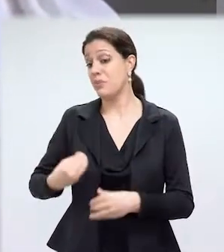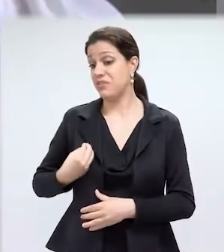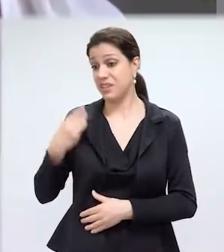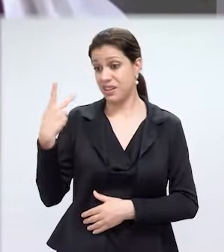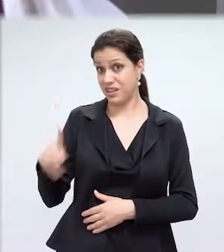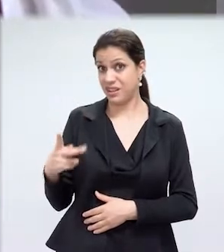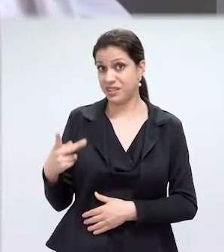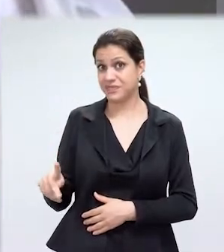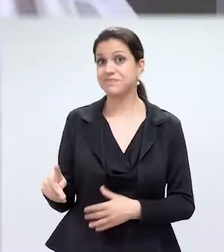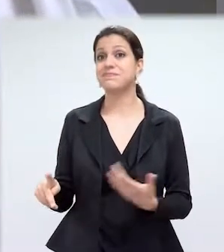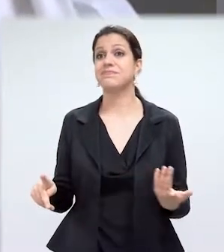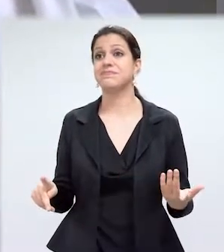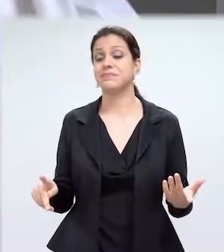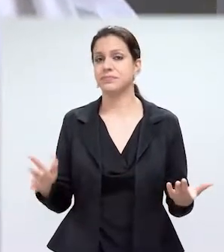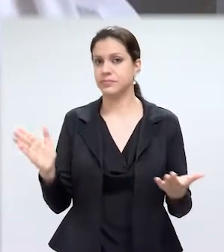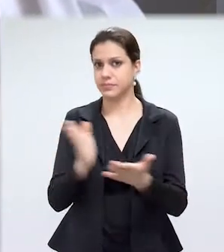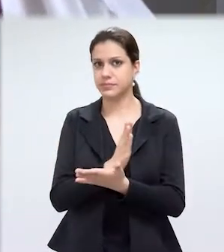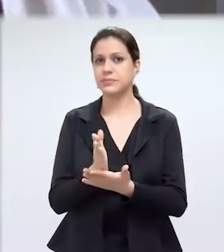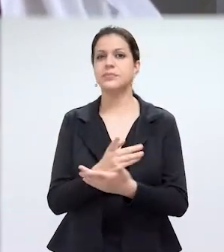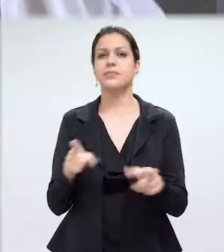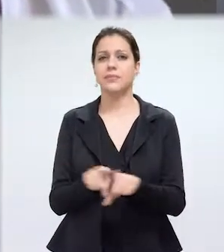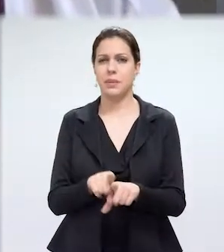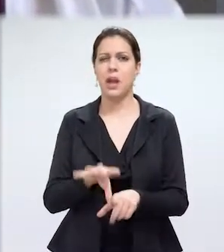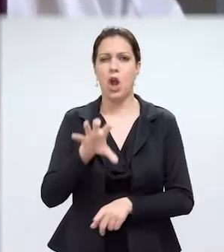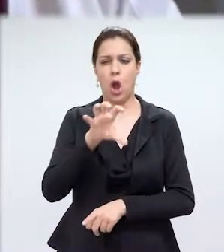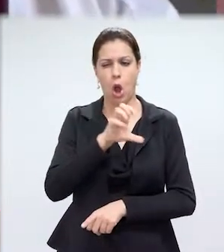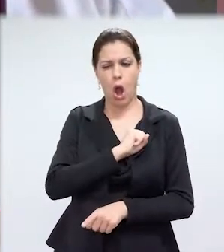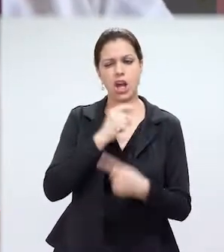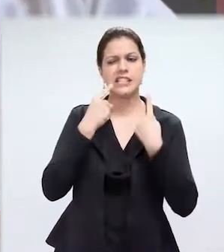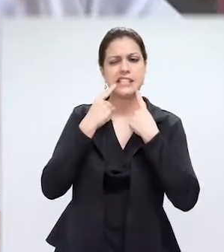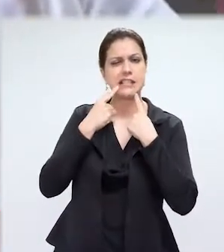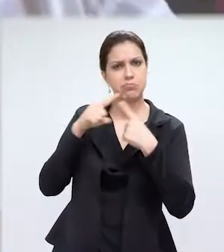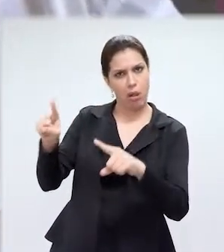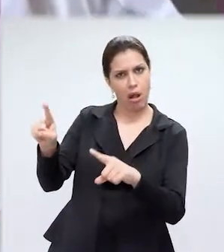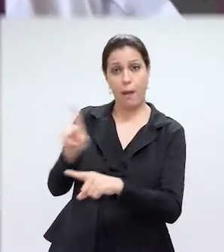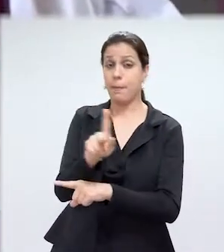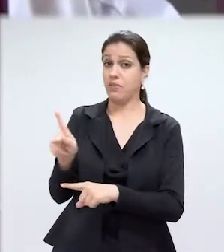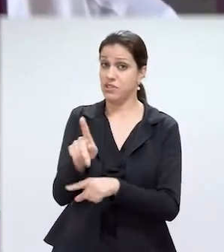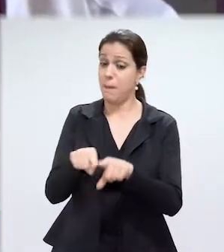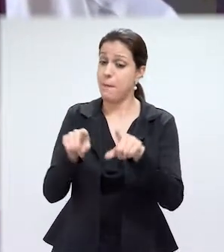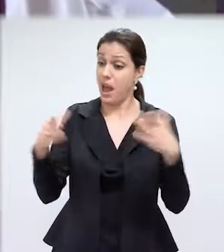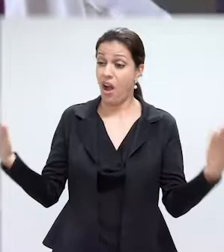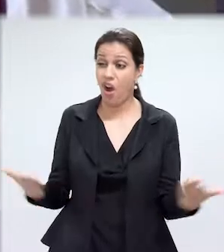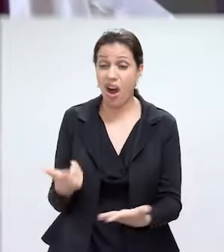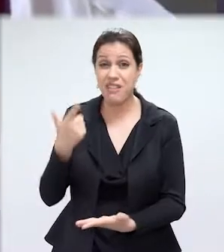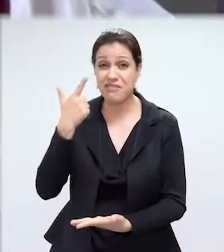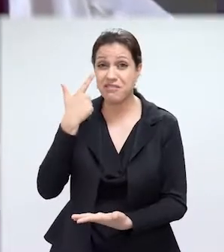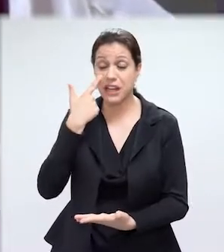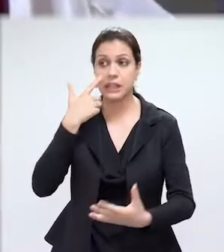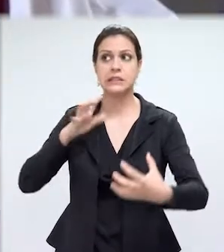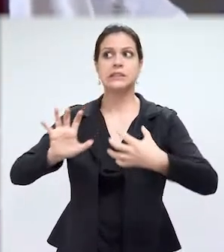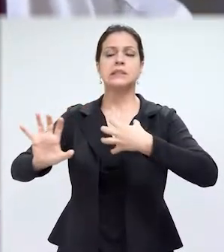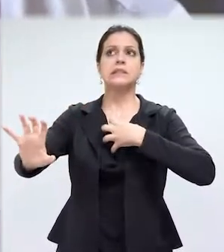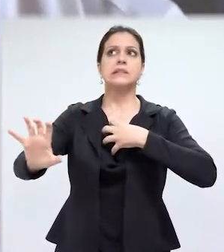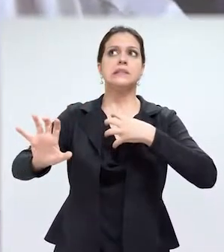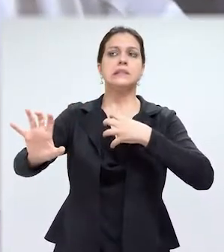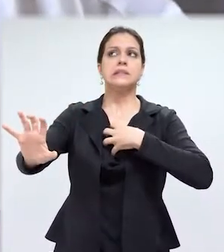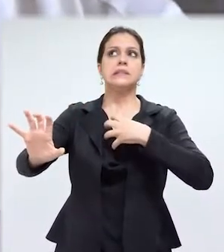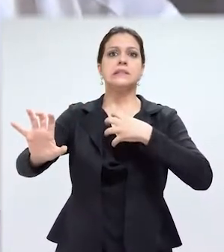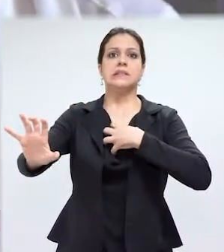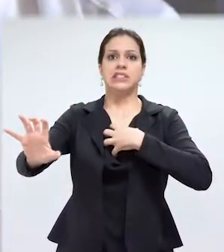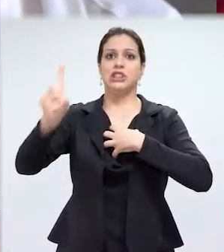isso. E os pais? Os pais também, alguns pais também gostam de criticar o professor dos filhos. Então,